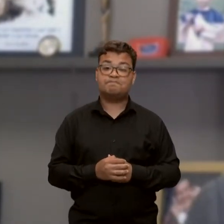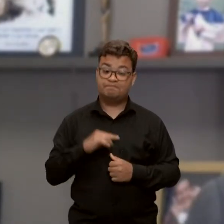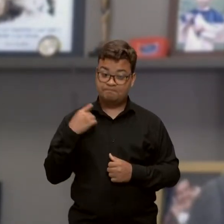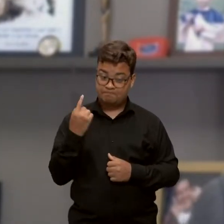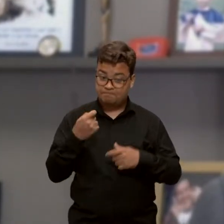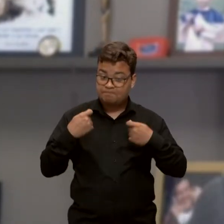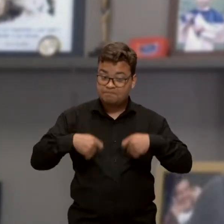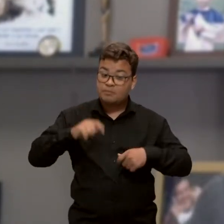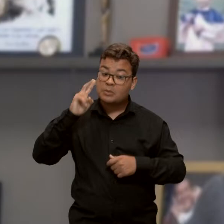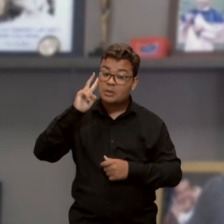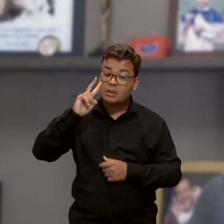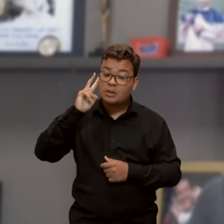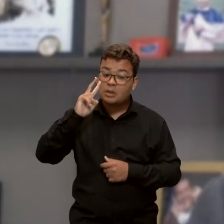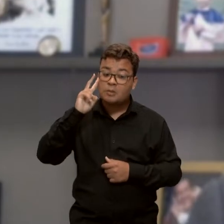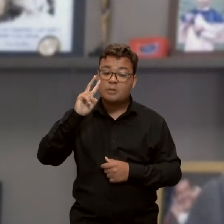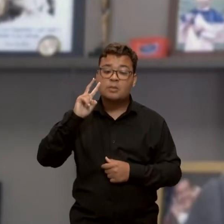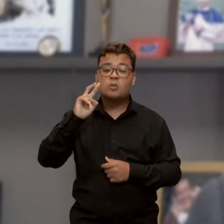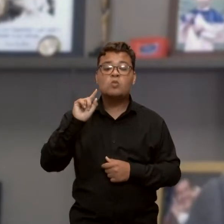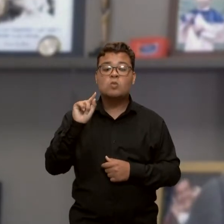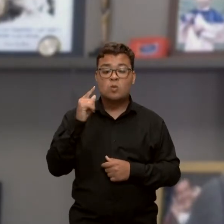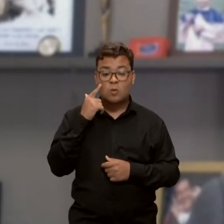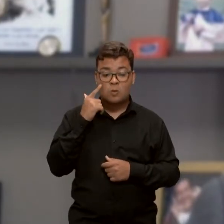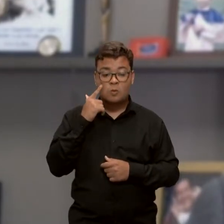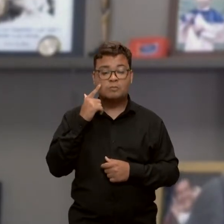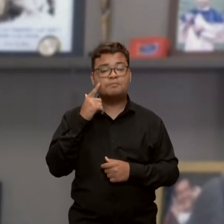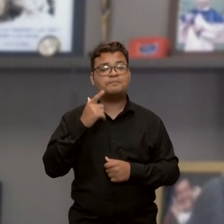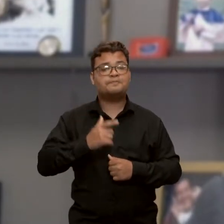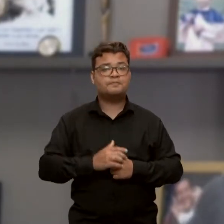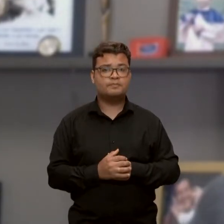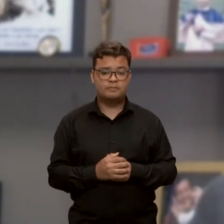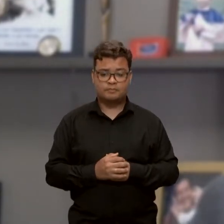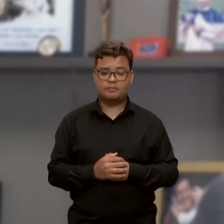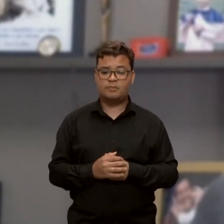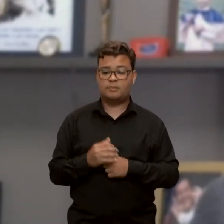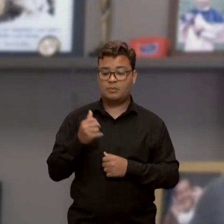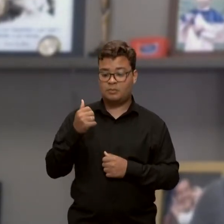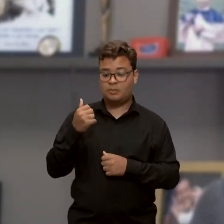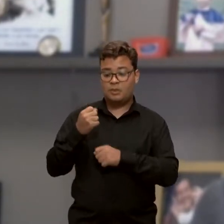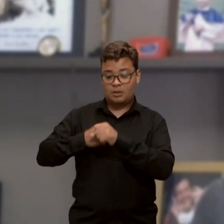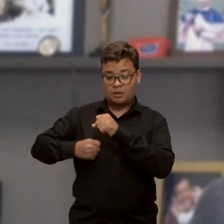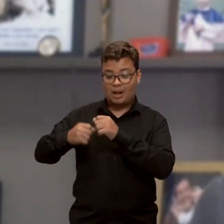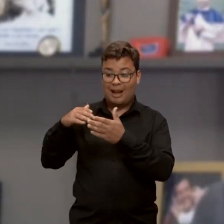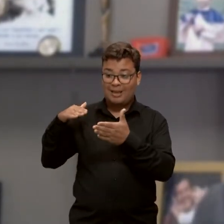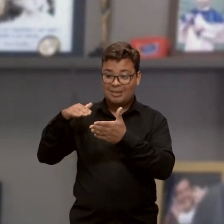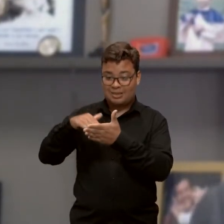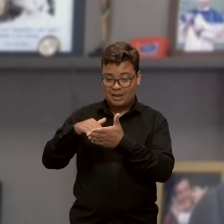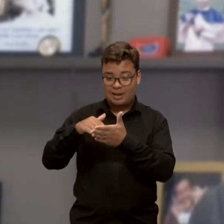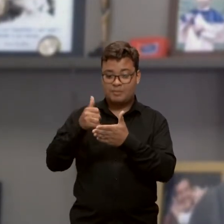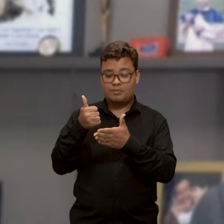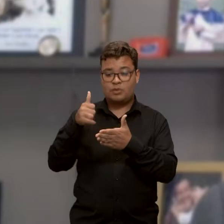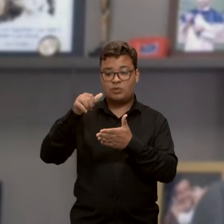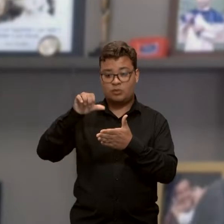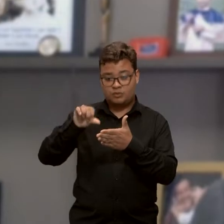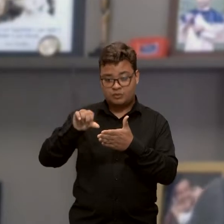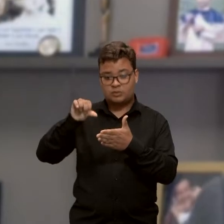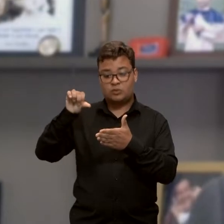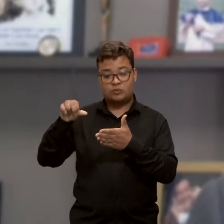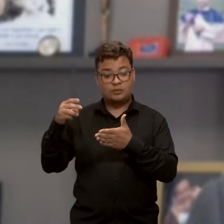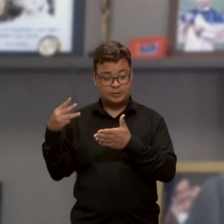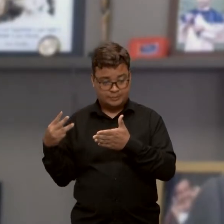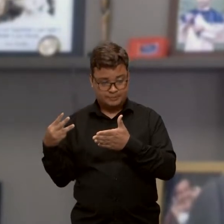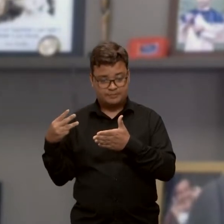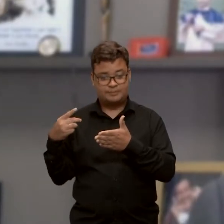pouquinho, Camila, olha bem, até 1993, e eu faço isso